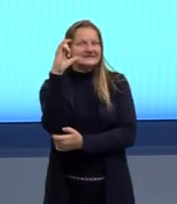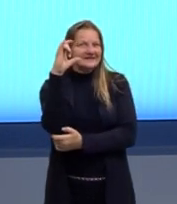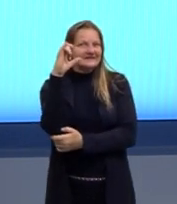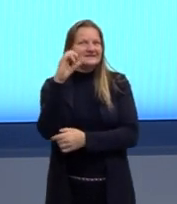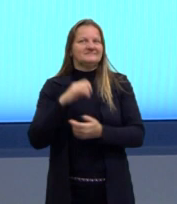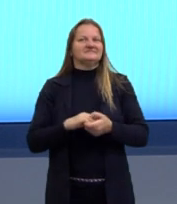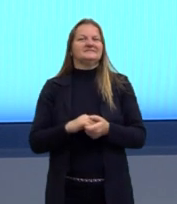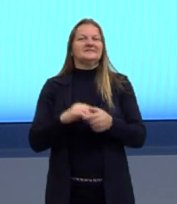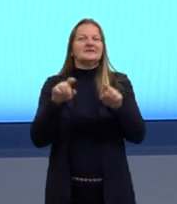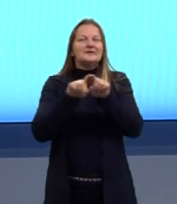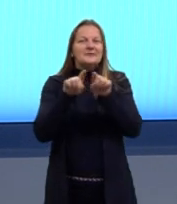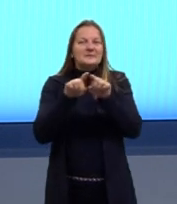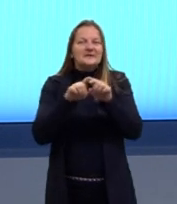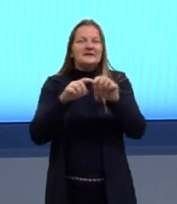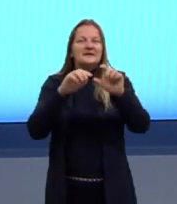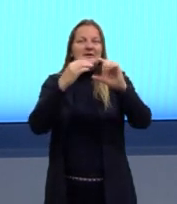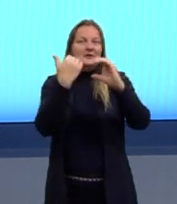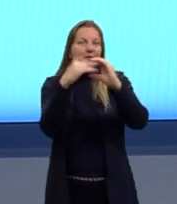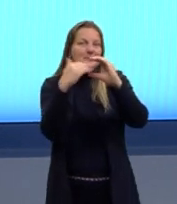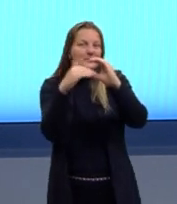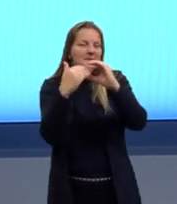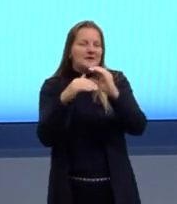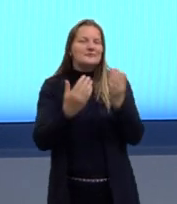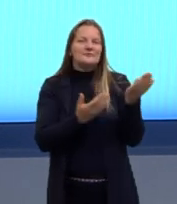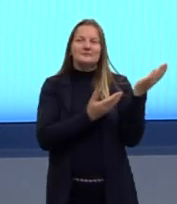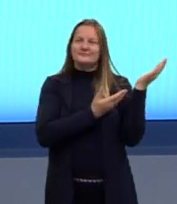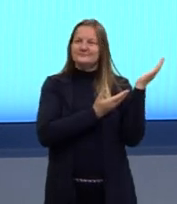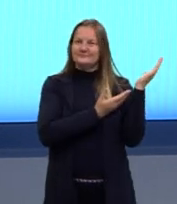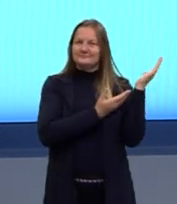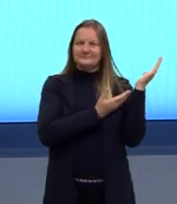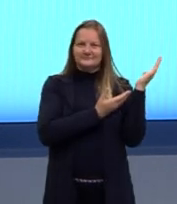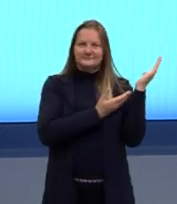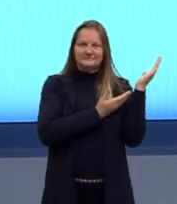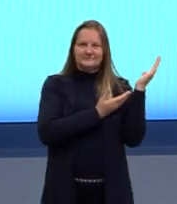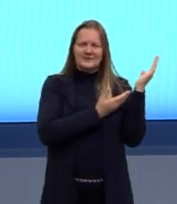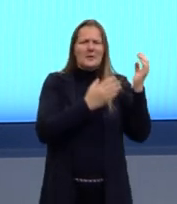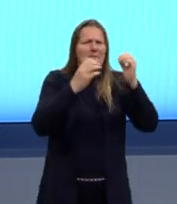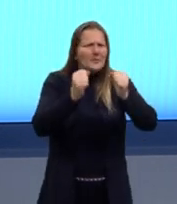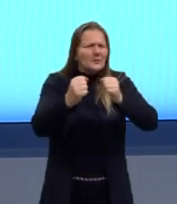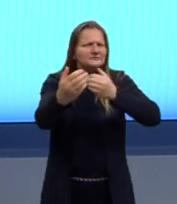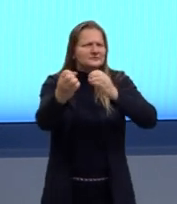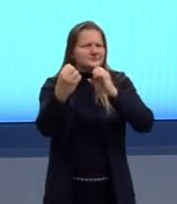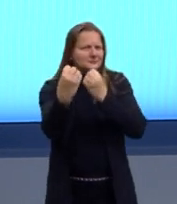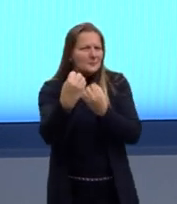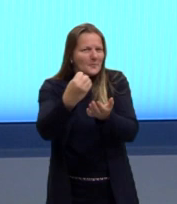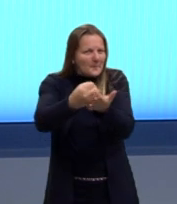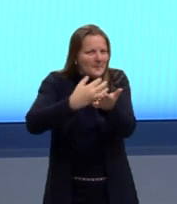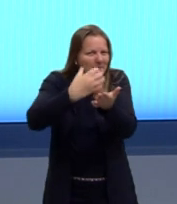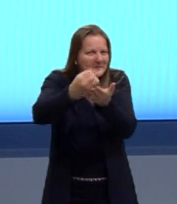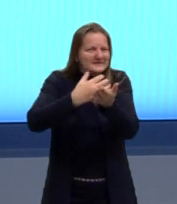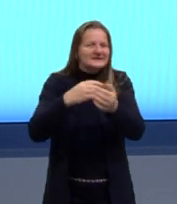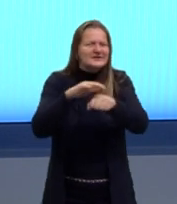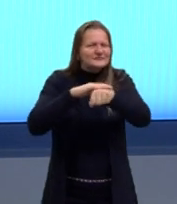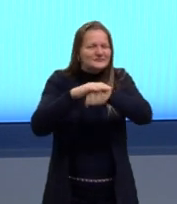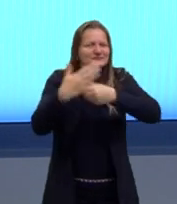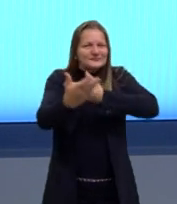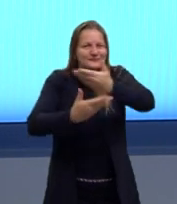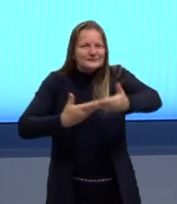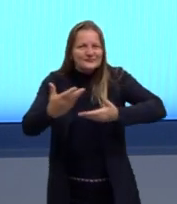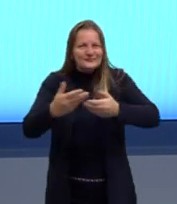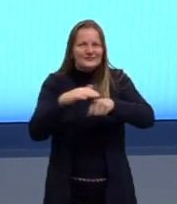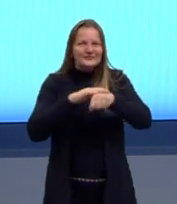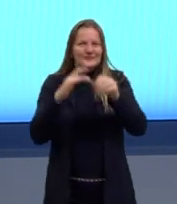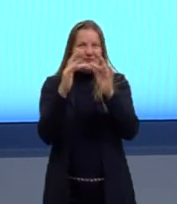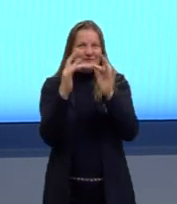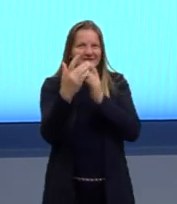você tem também o meu e-mail educar peço que vocês possam me mandar mensagem Conversem comigo que eu vou achar bacana